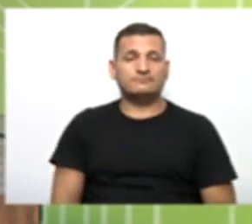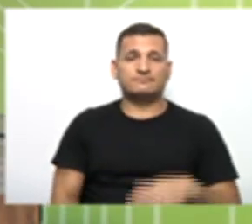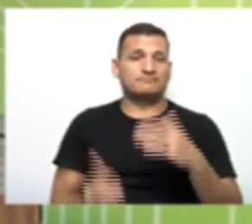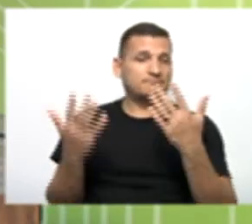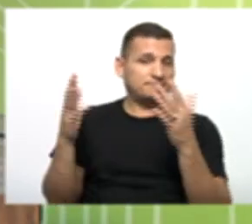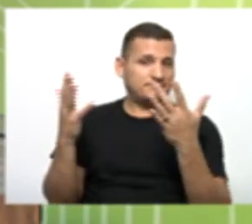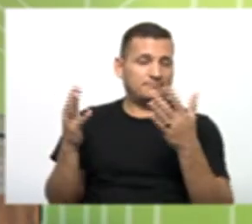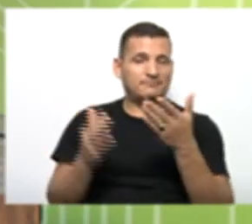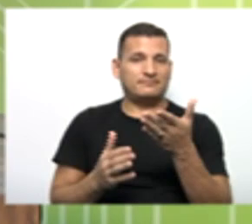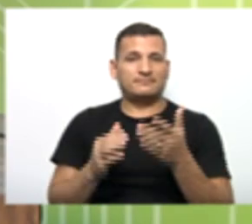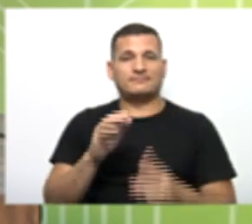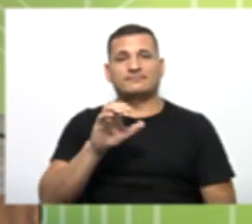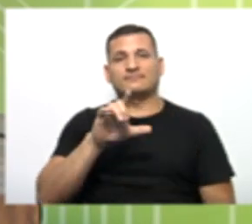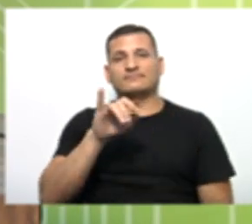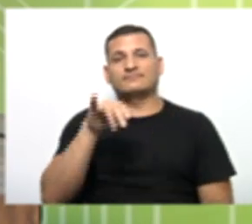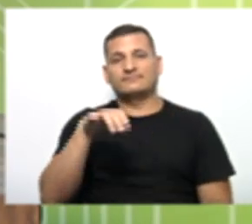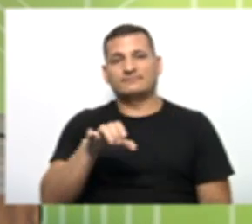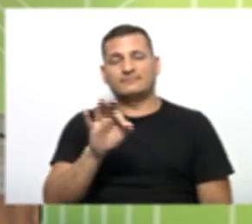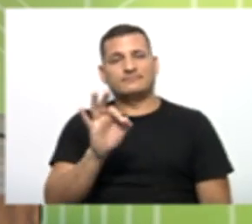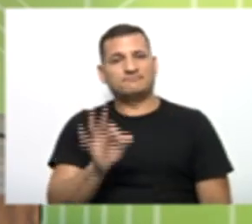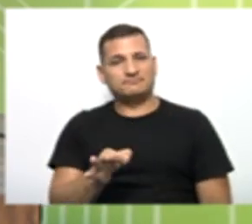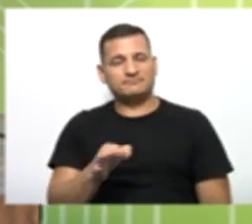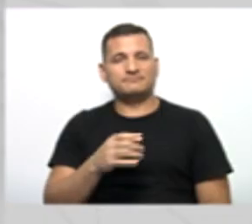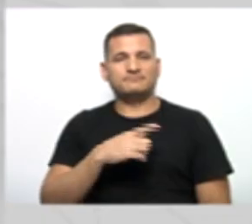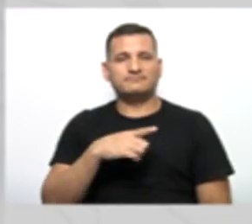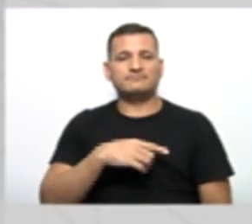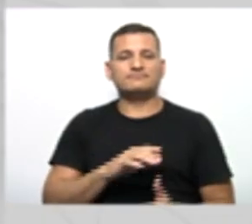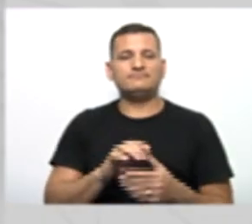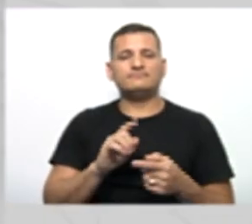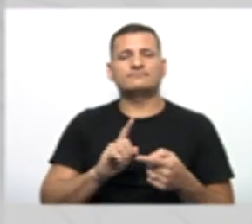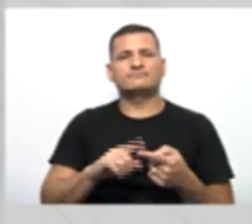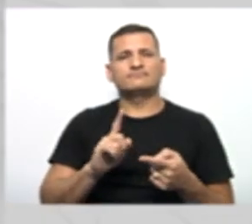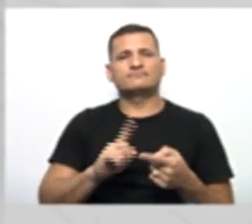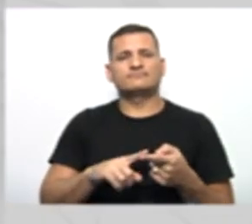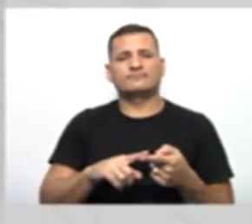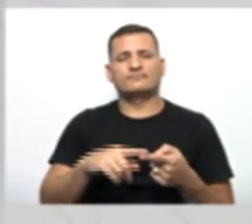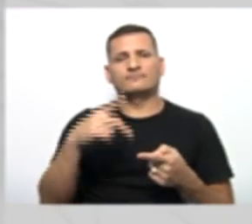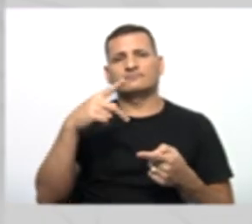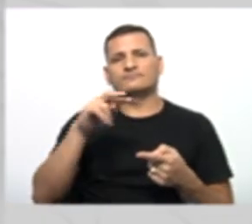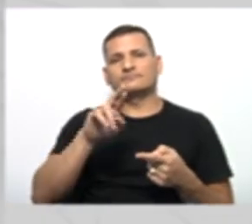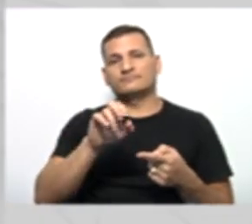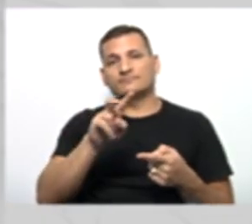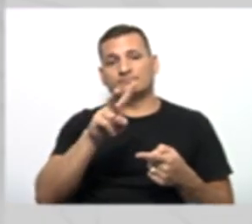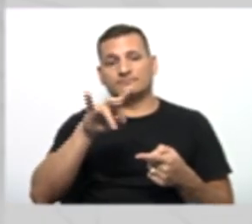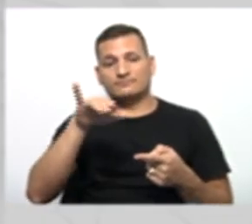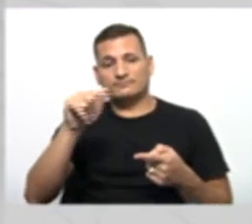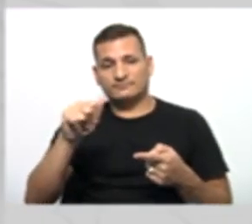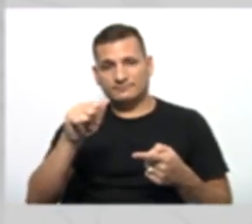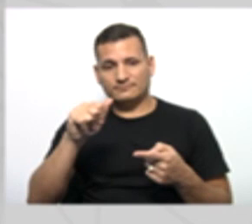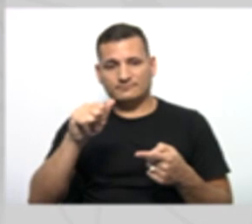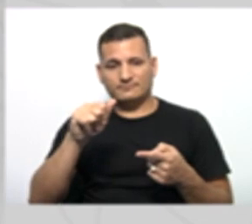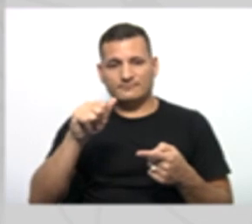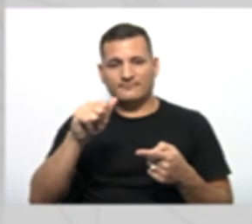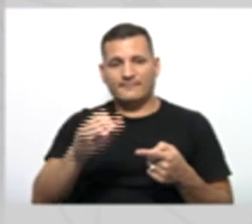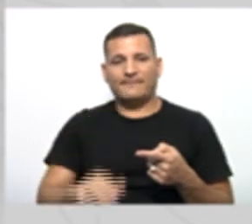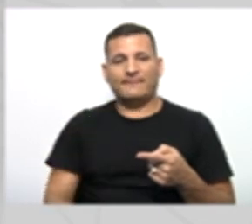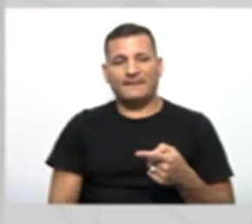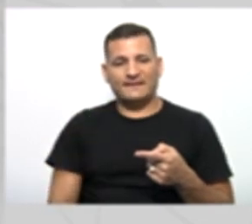Elaine, é isso mesmo. Nós temos a licença prévia. Essa licença